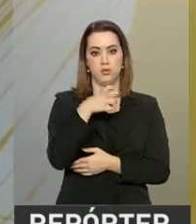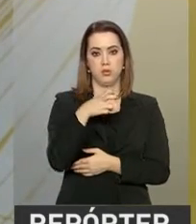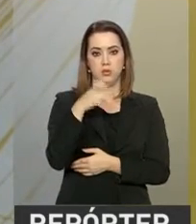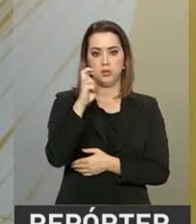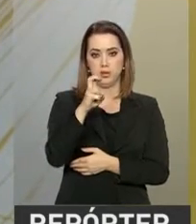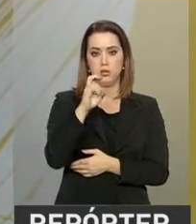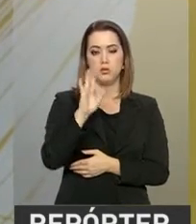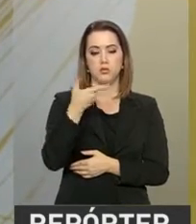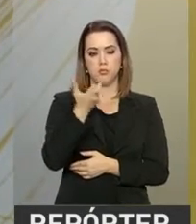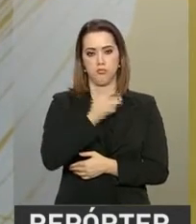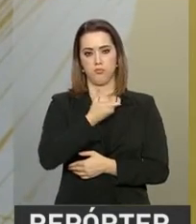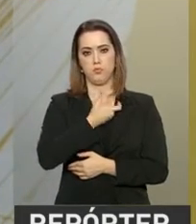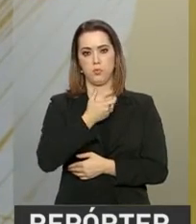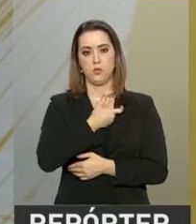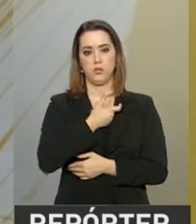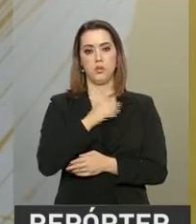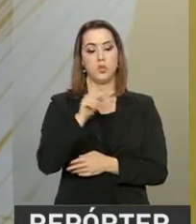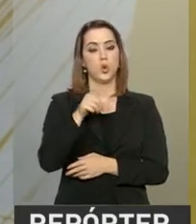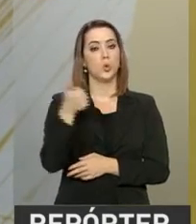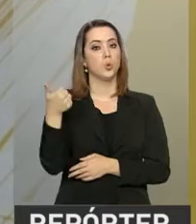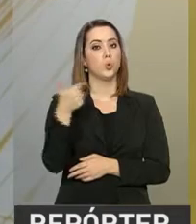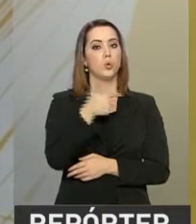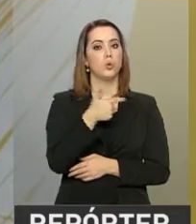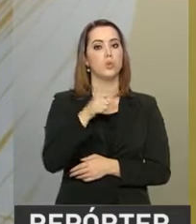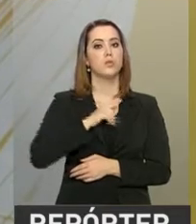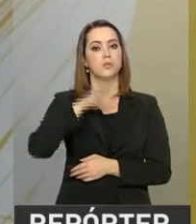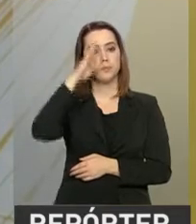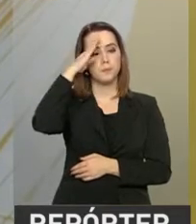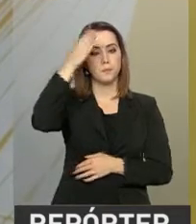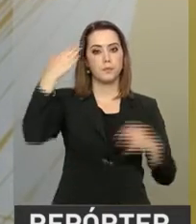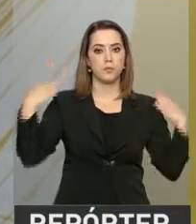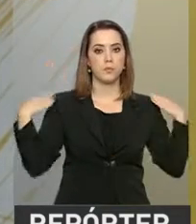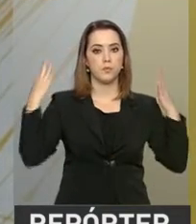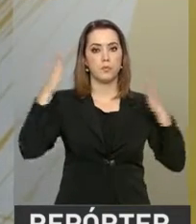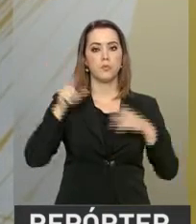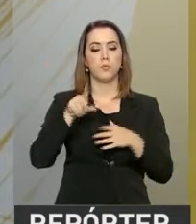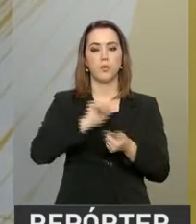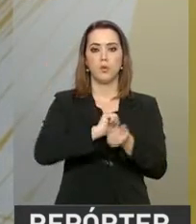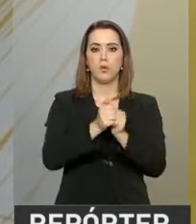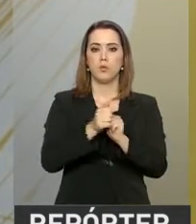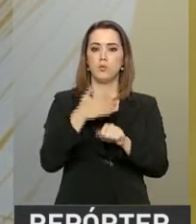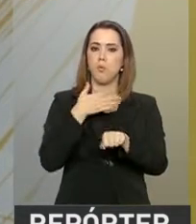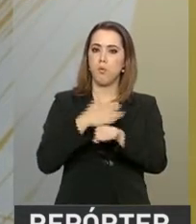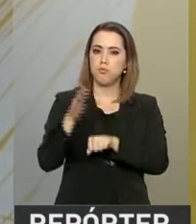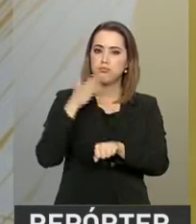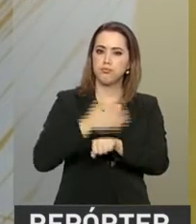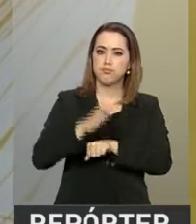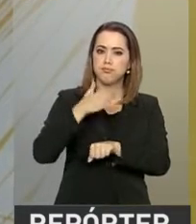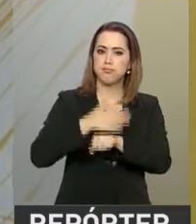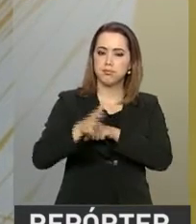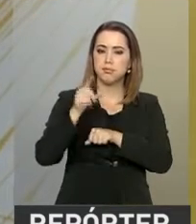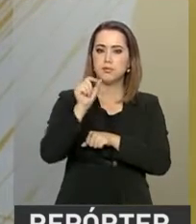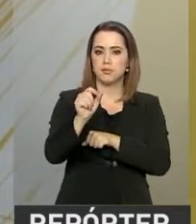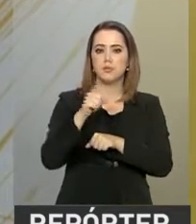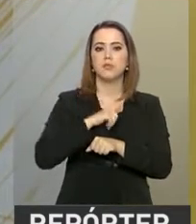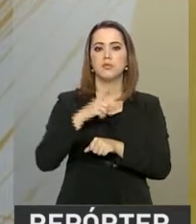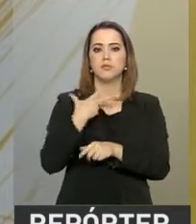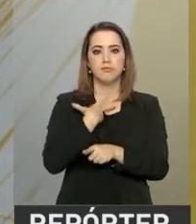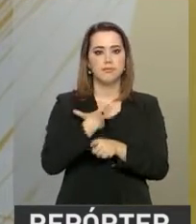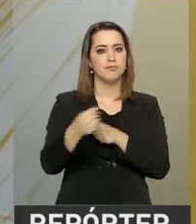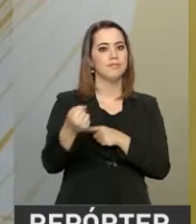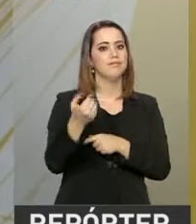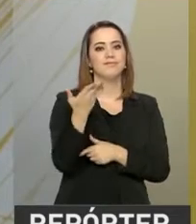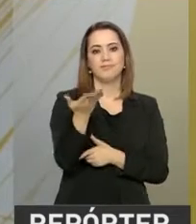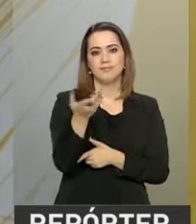de atletas das Forças Armadas. Eles fazem parte do programa de alto rendimento, um programa que também tem feito muito sucesso.